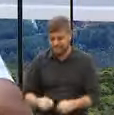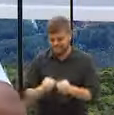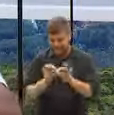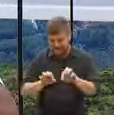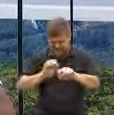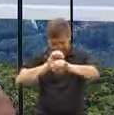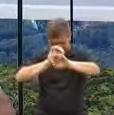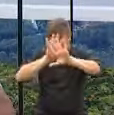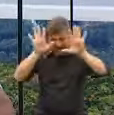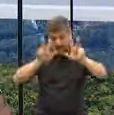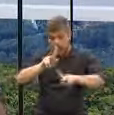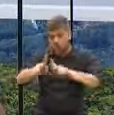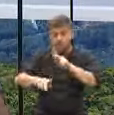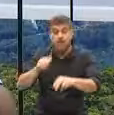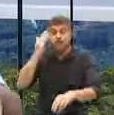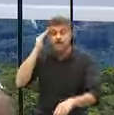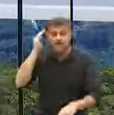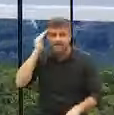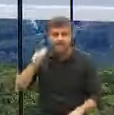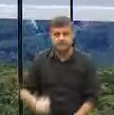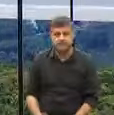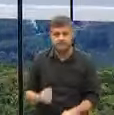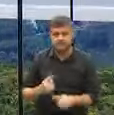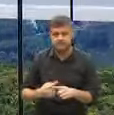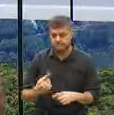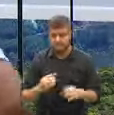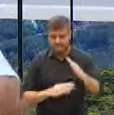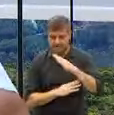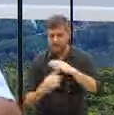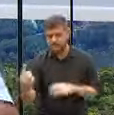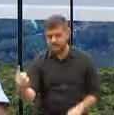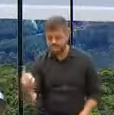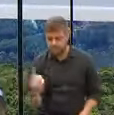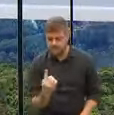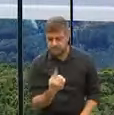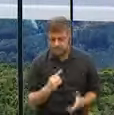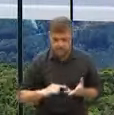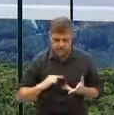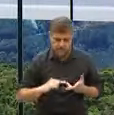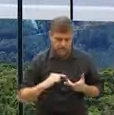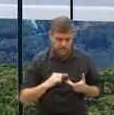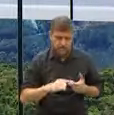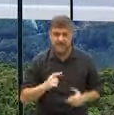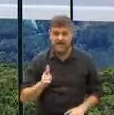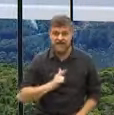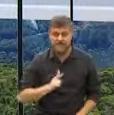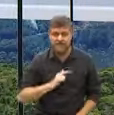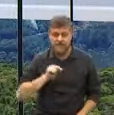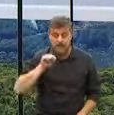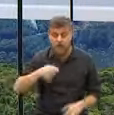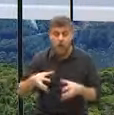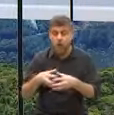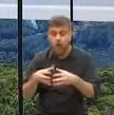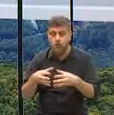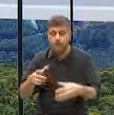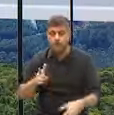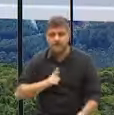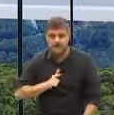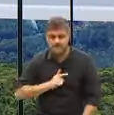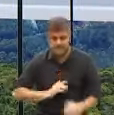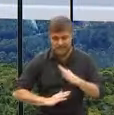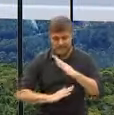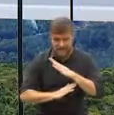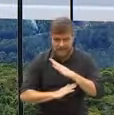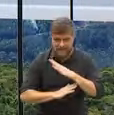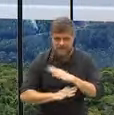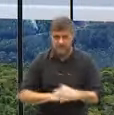para que o povo possa atender. Porque vem até aqui na Câmara querendo saber, ela tem que ter aqui na